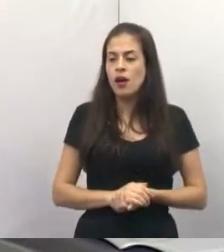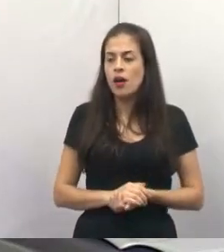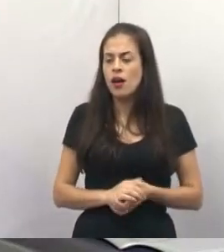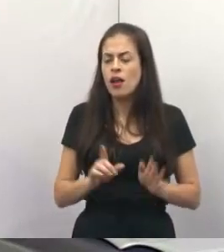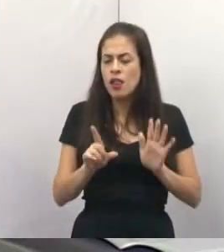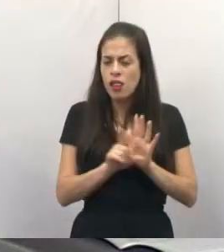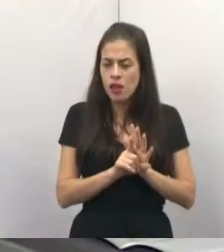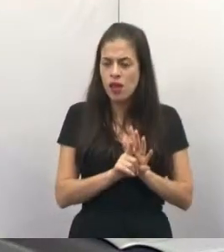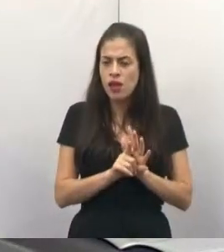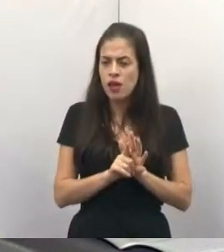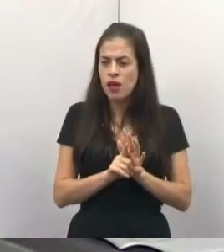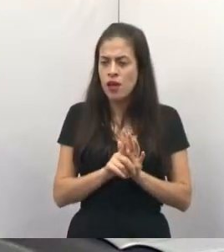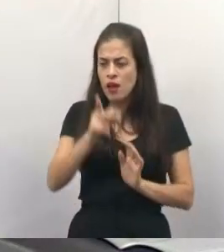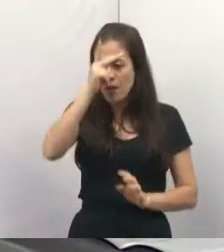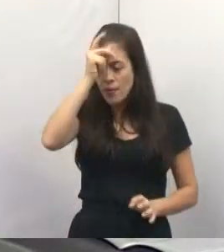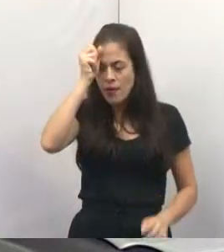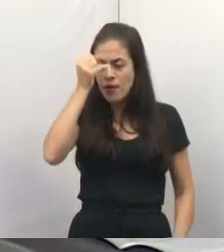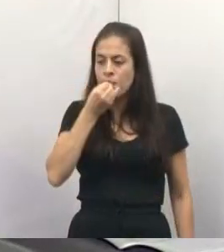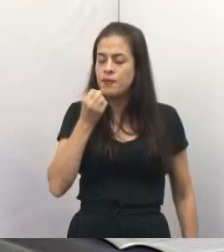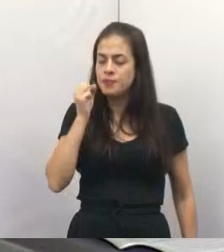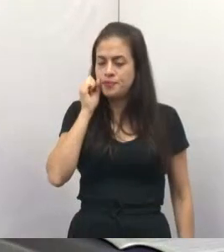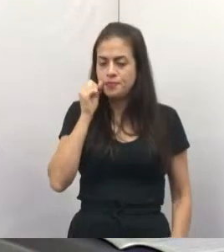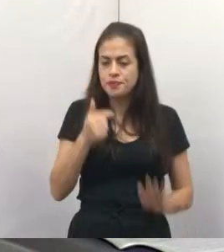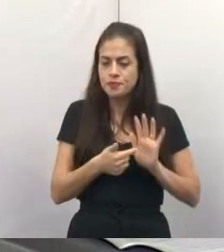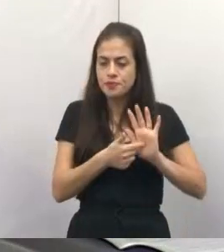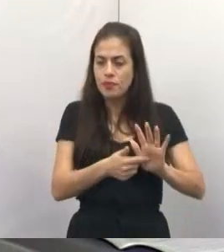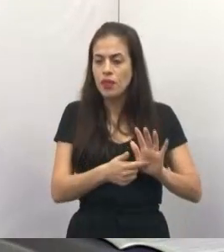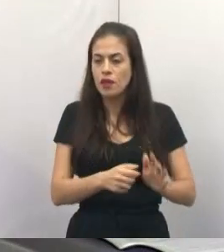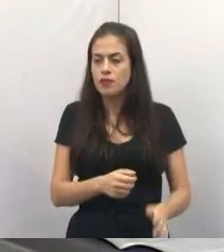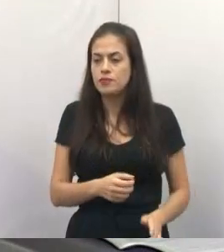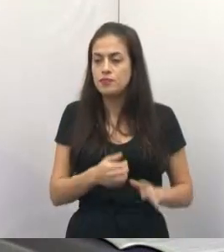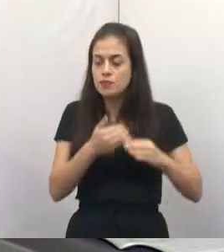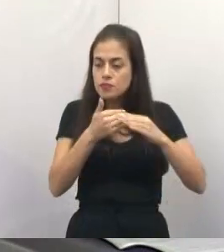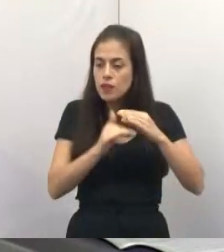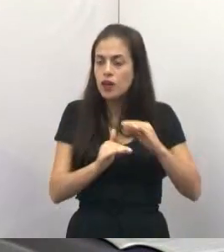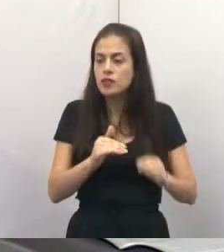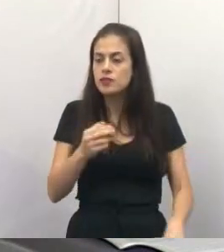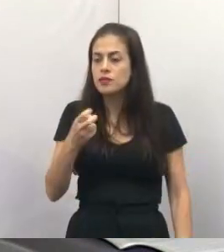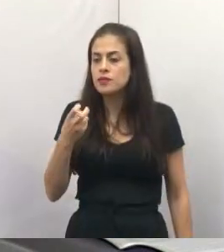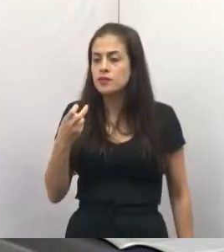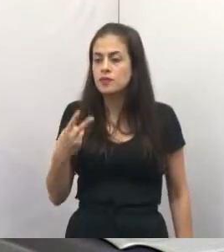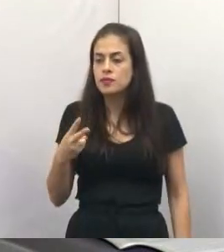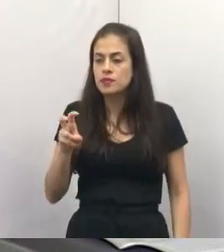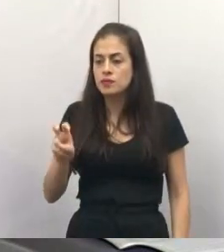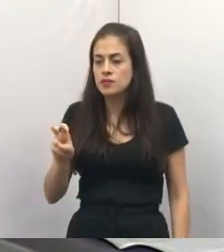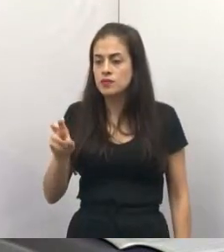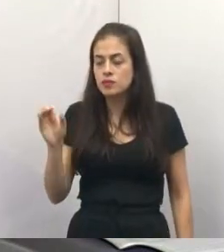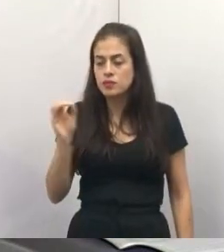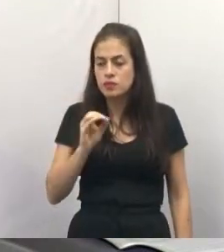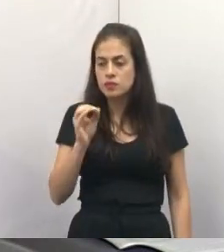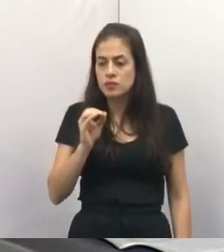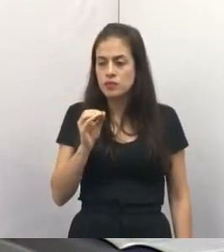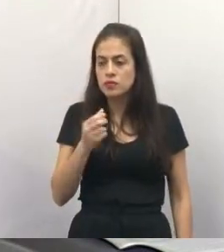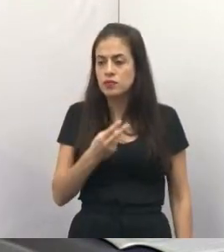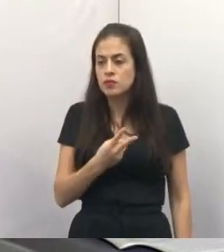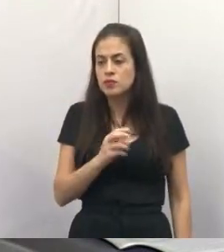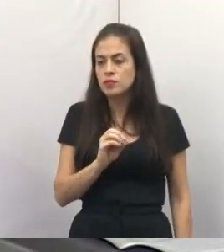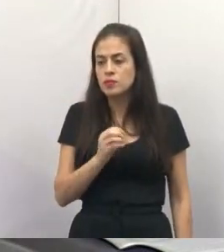lei que o prefeito Isaías enviou para a Câmara foi publicada em 25 de outubro de 2019, ou seja, um mês